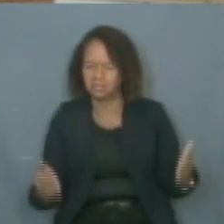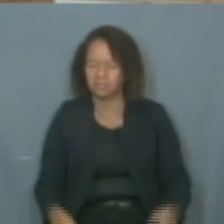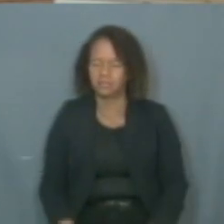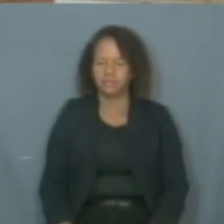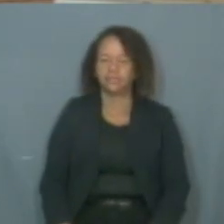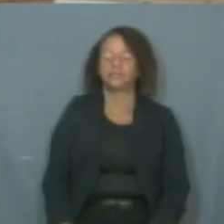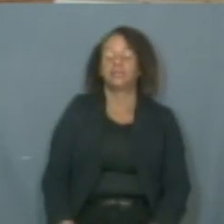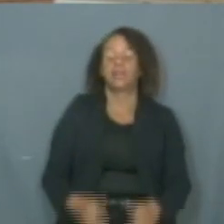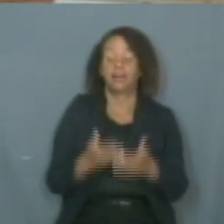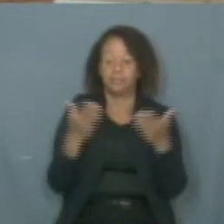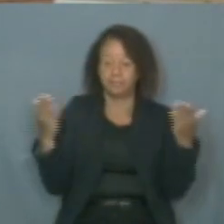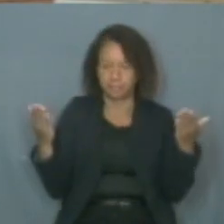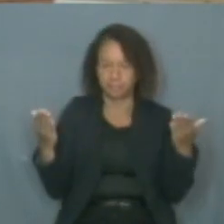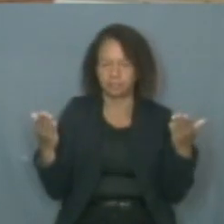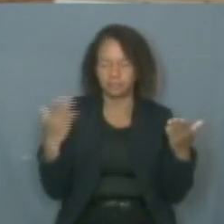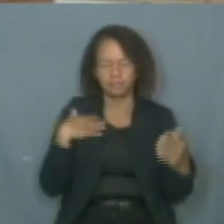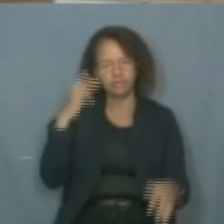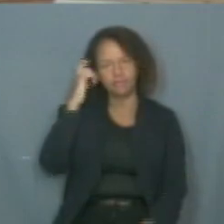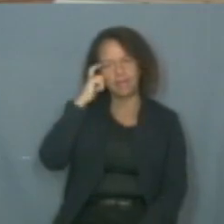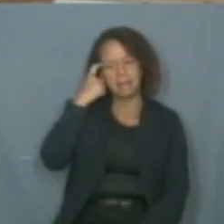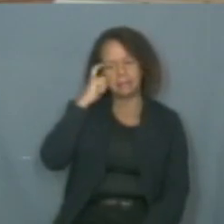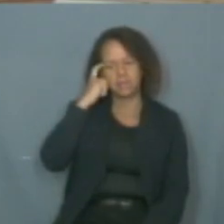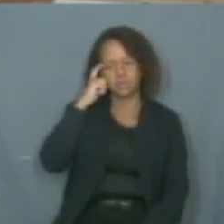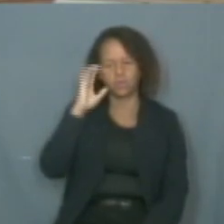Então, por conta disso, o que a gente pensou?